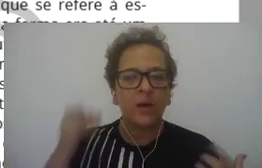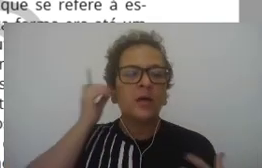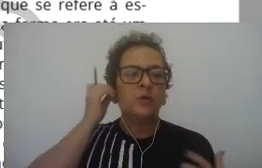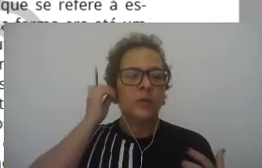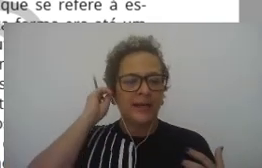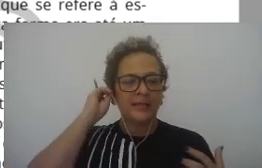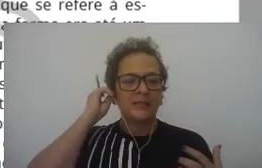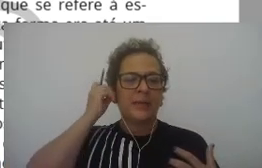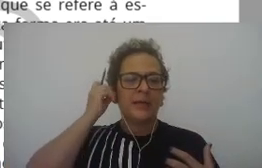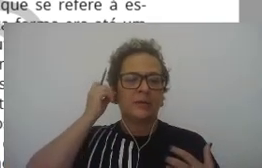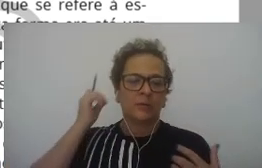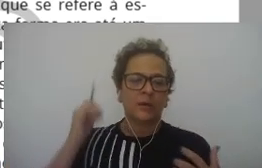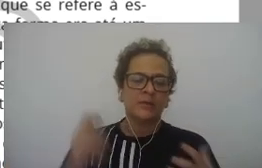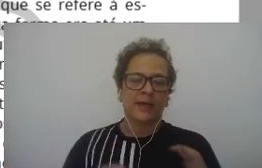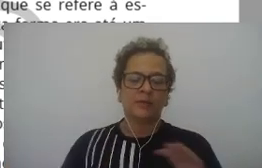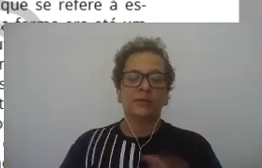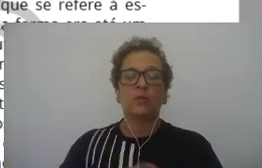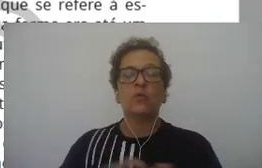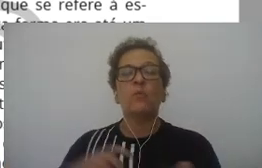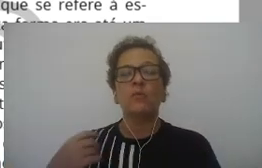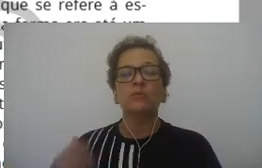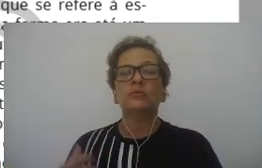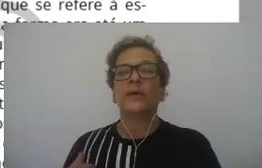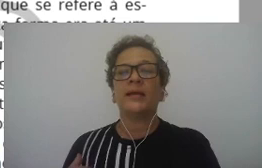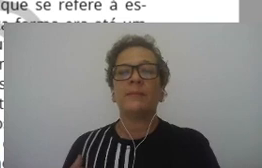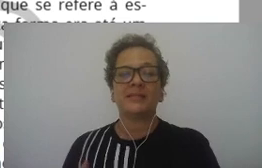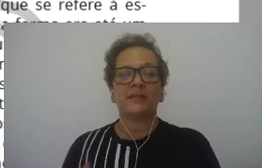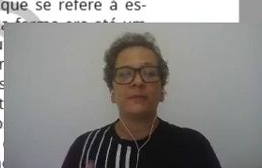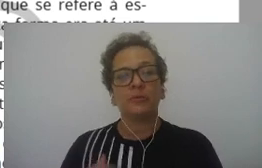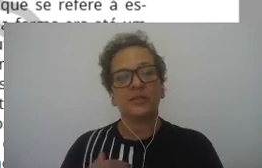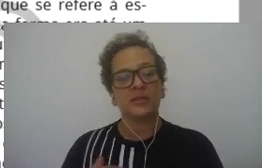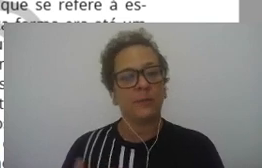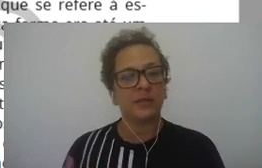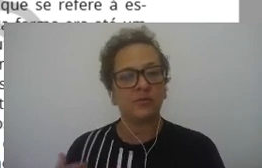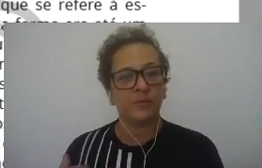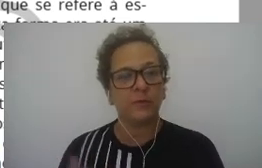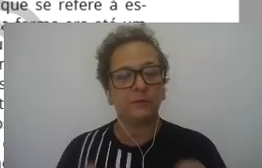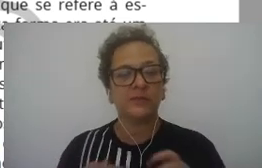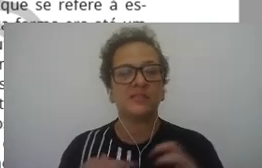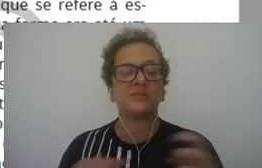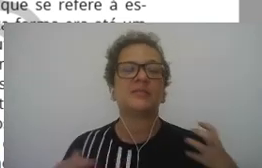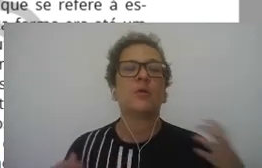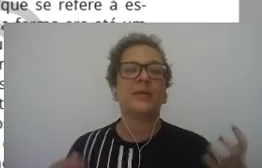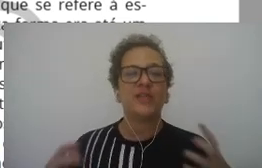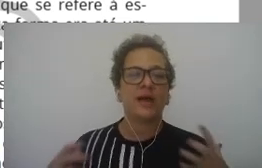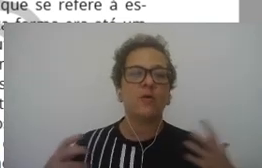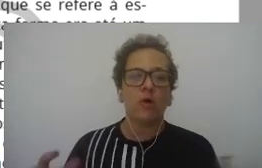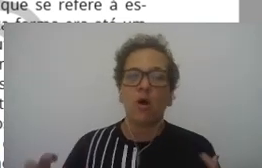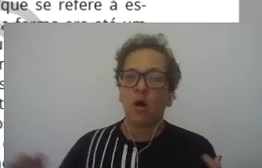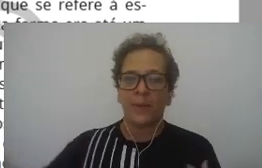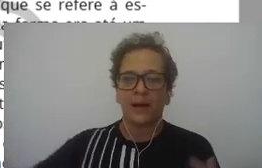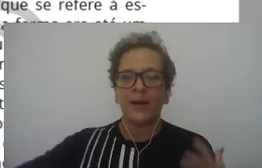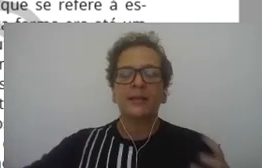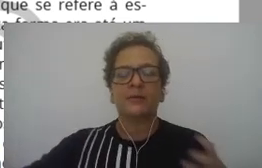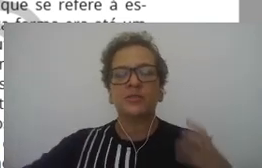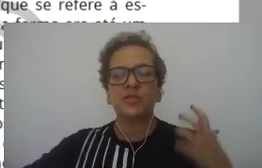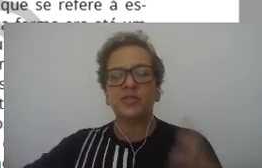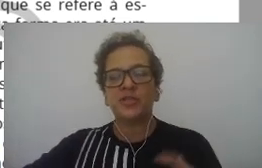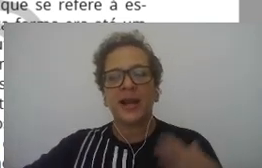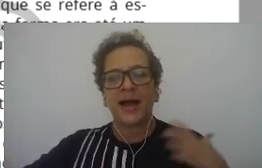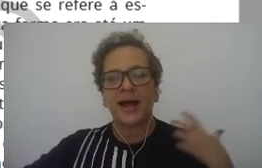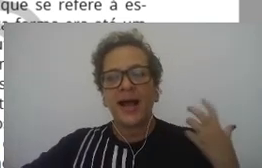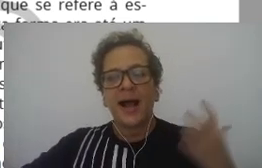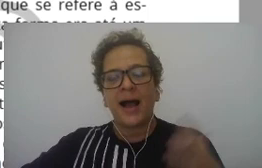fase final do renascimento certo então o mundo ele passava por transformações profundas é realmente a Europa